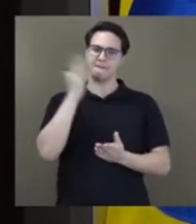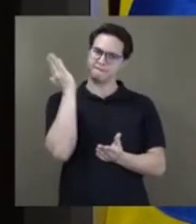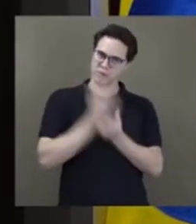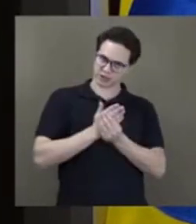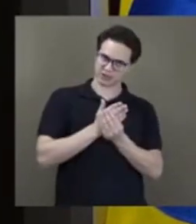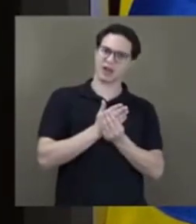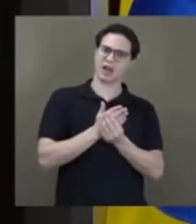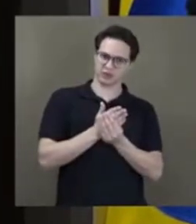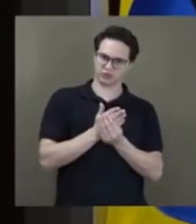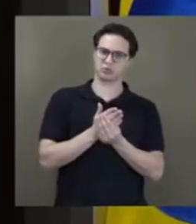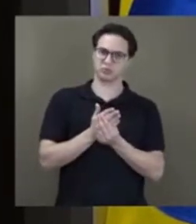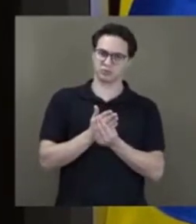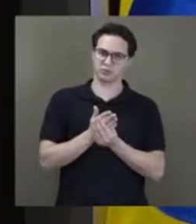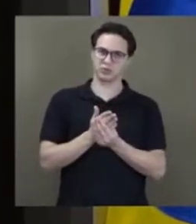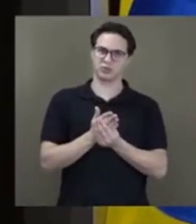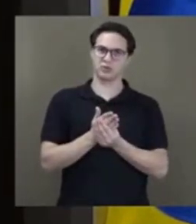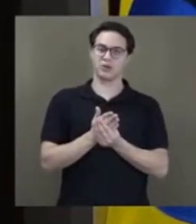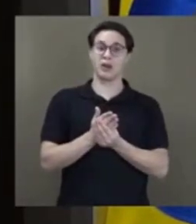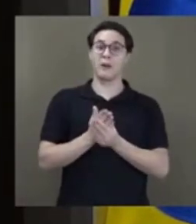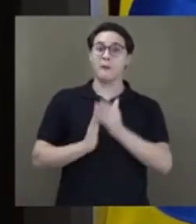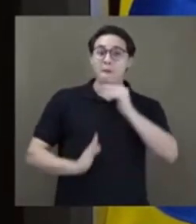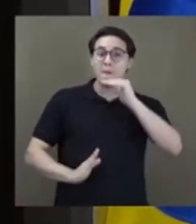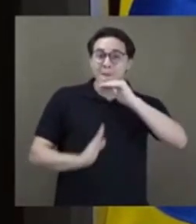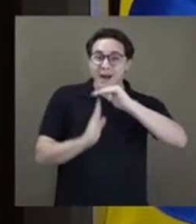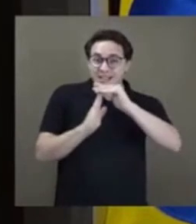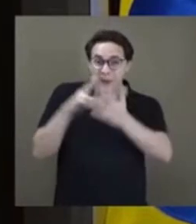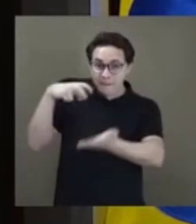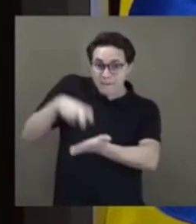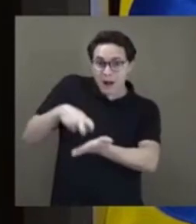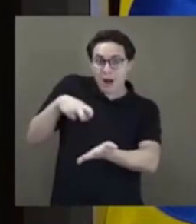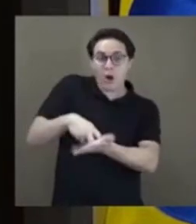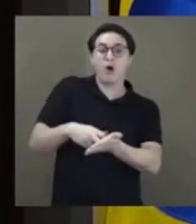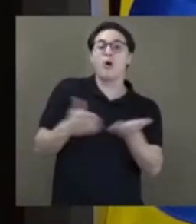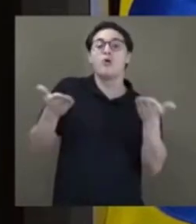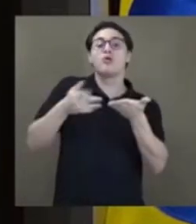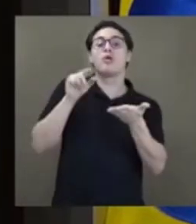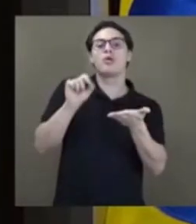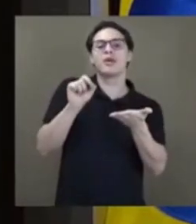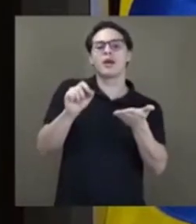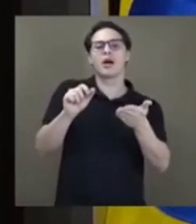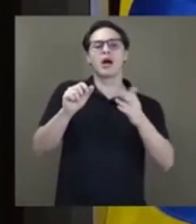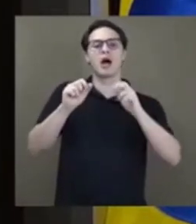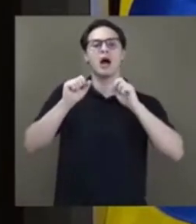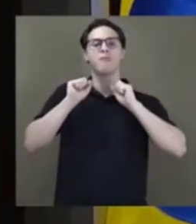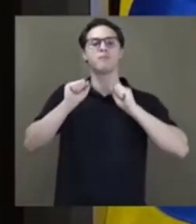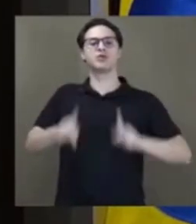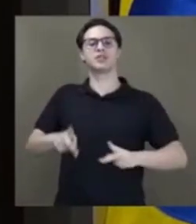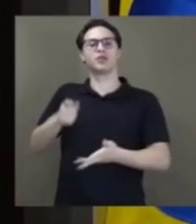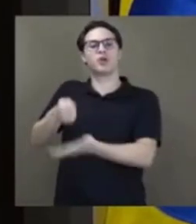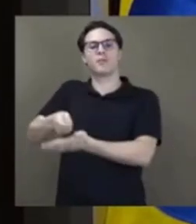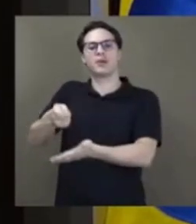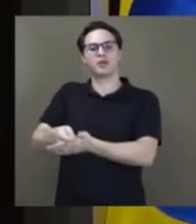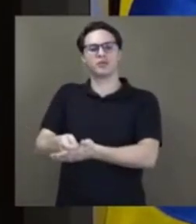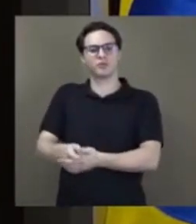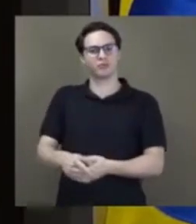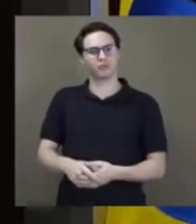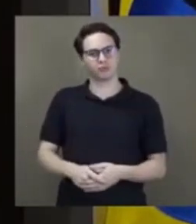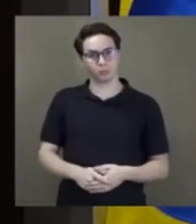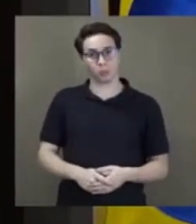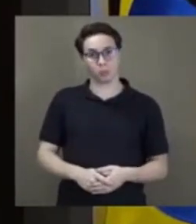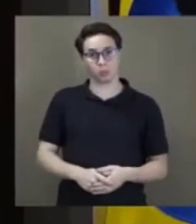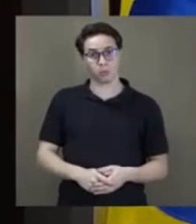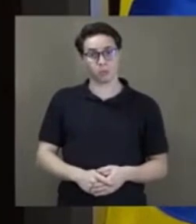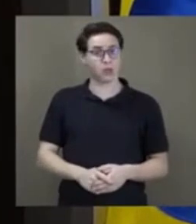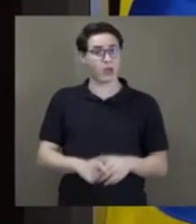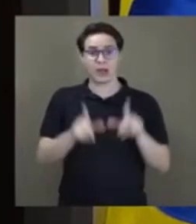é processado administrativamente e a sanção máxima, hoje, é a aposentadoria compulsória. O mesmo se dá